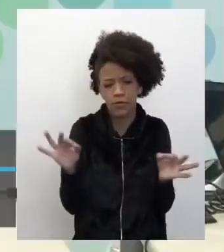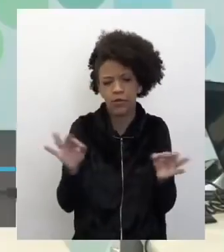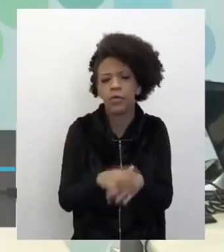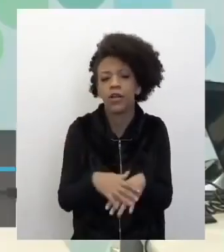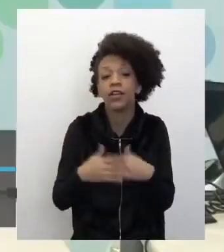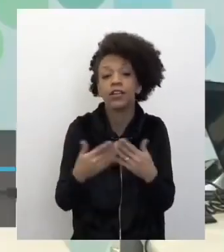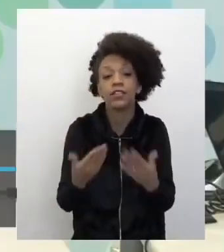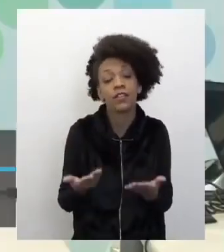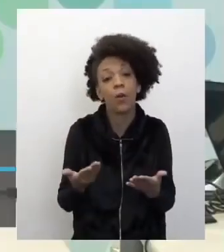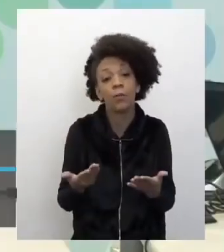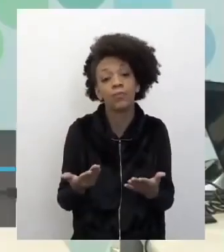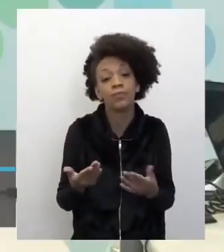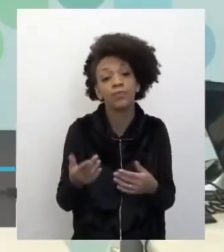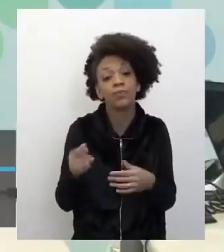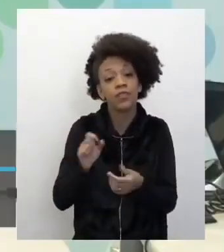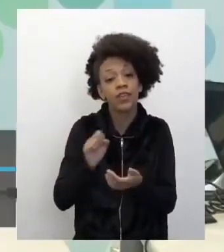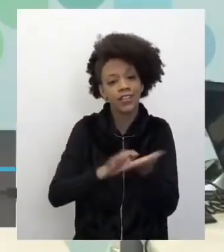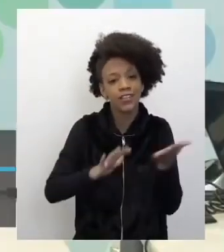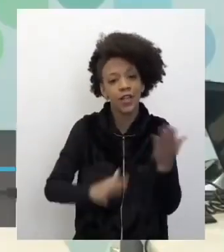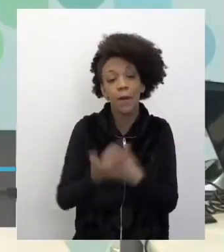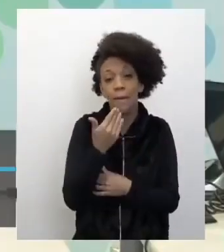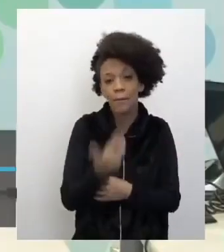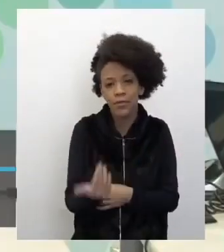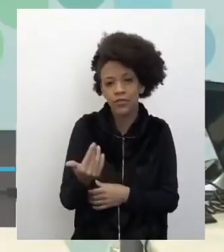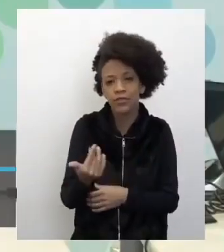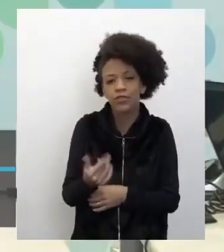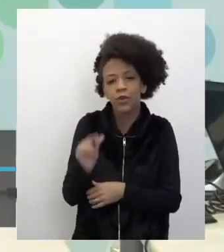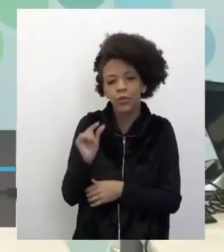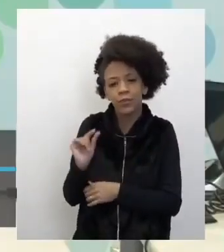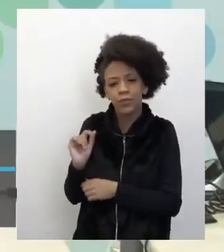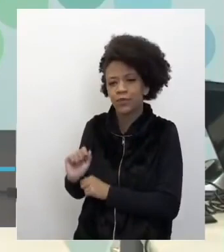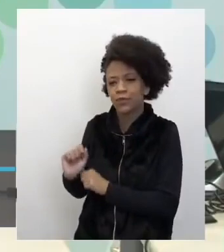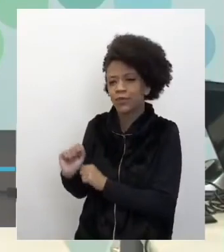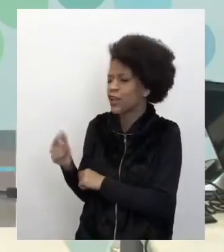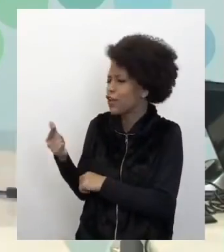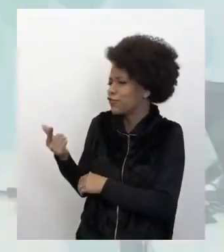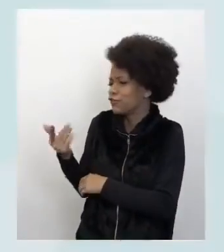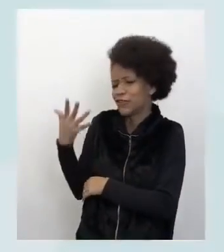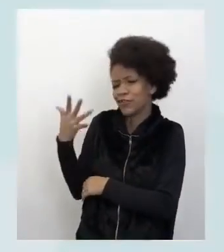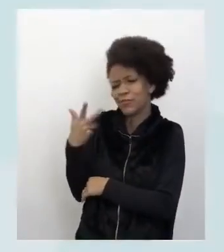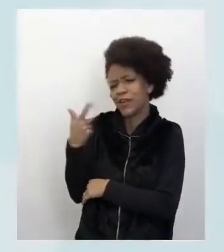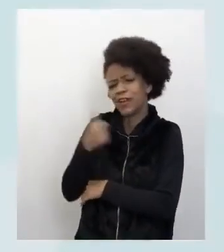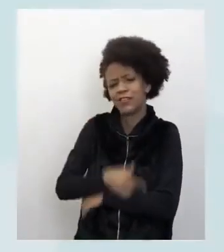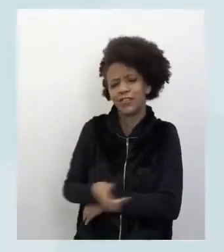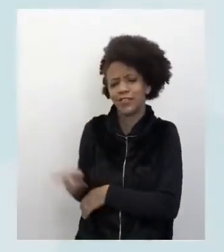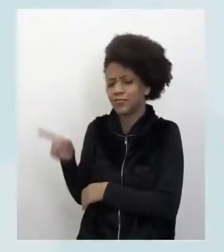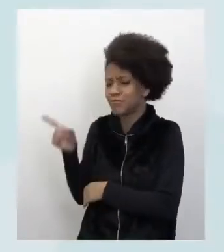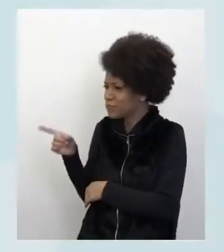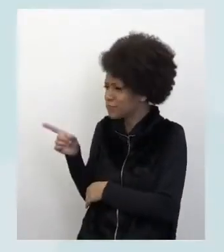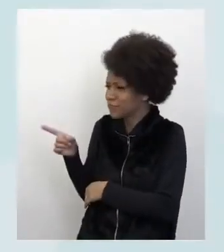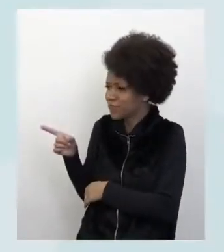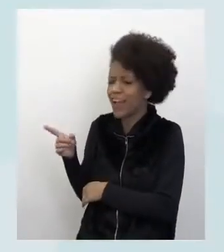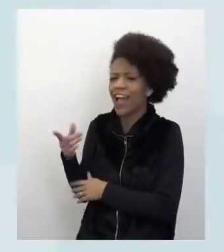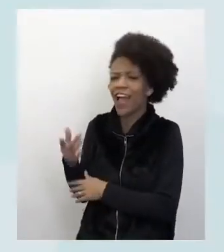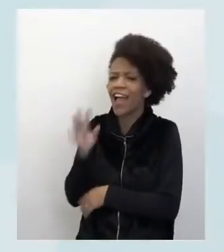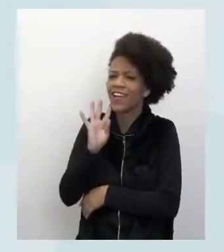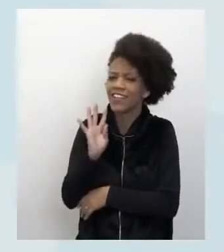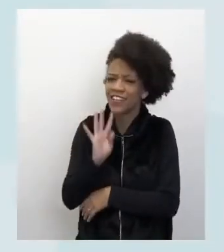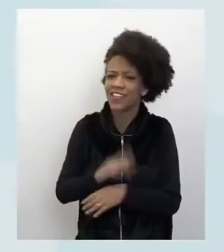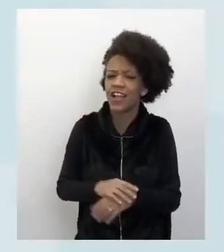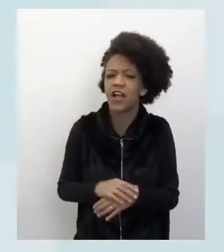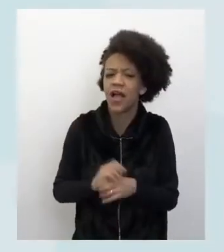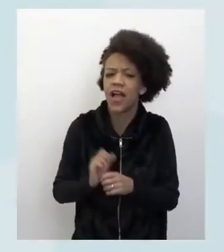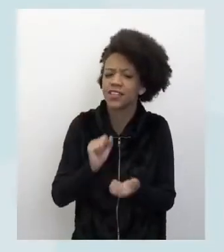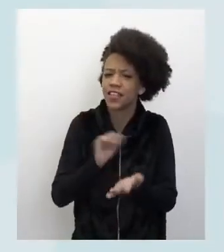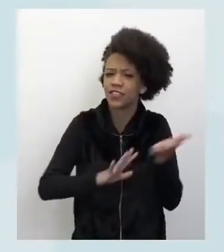e tudo mais. Então, essa atividade, eu até vou pedir para colocar mais um pouquinho, porque ficou tão legal. acho que vale a pena ficar mais um pouquinho aí essa atividade